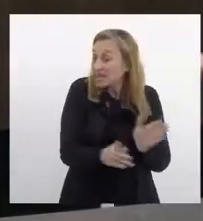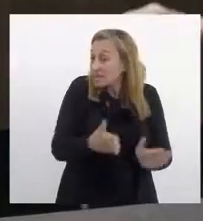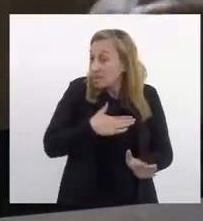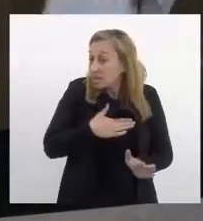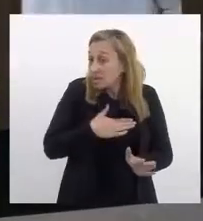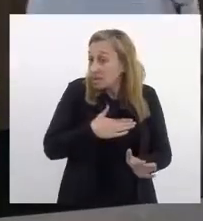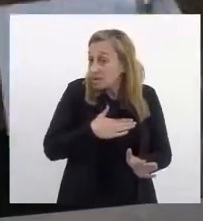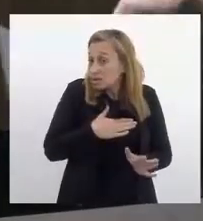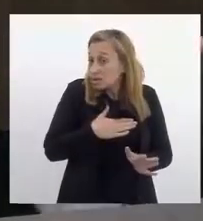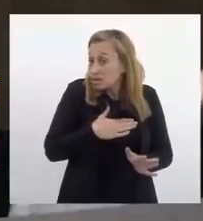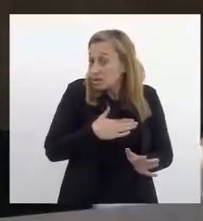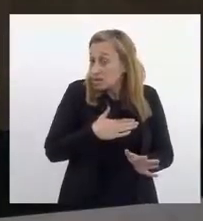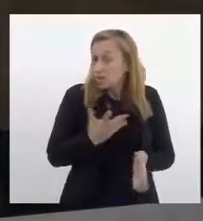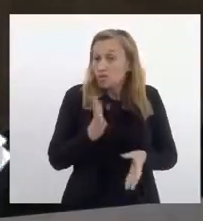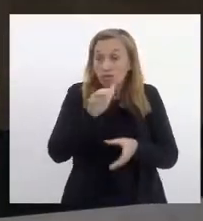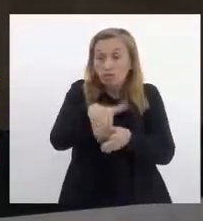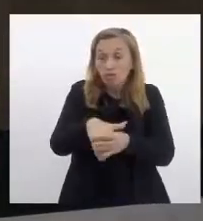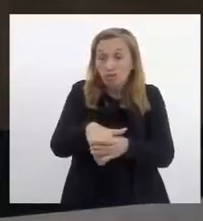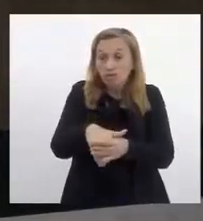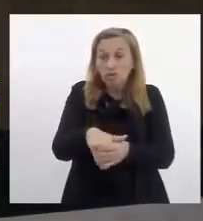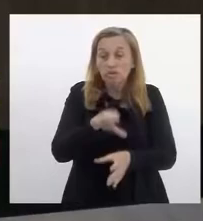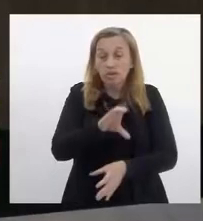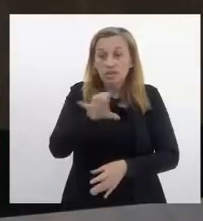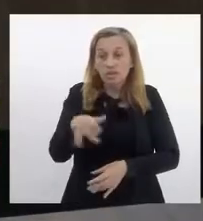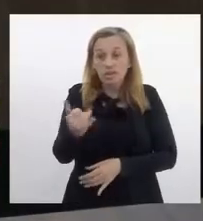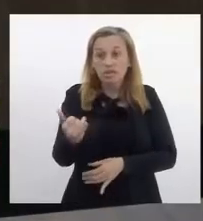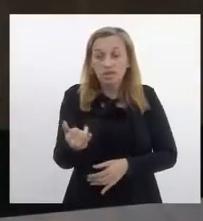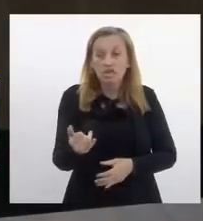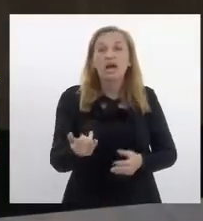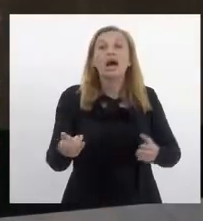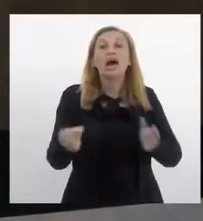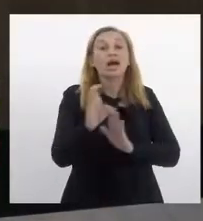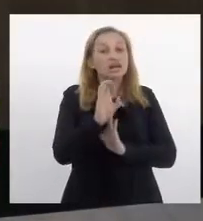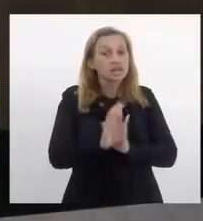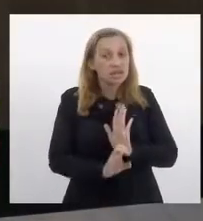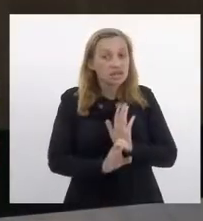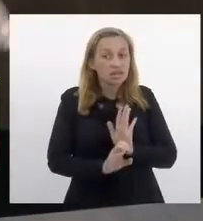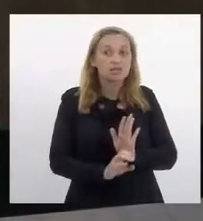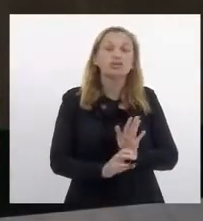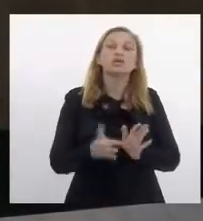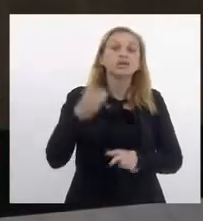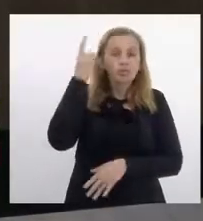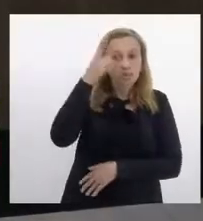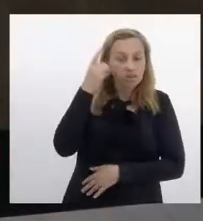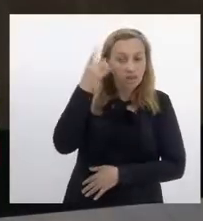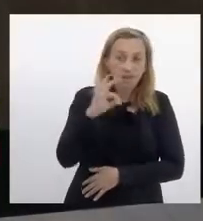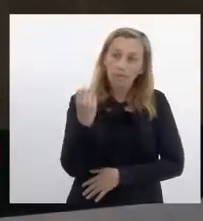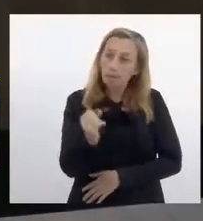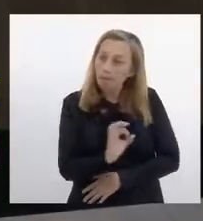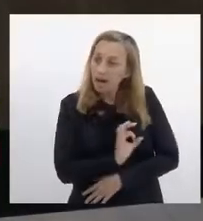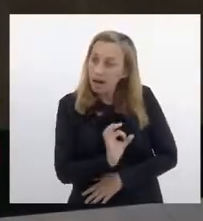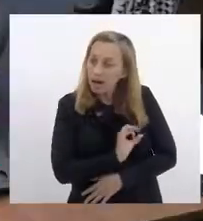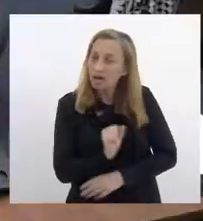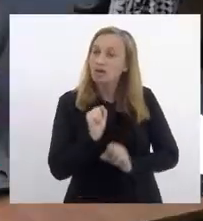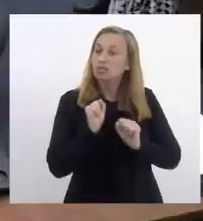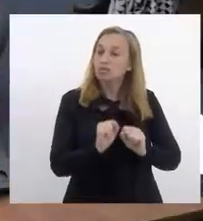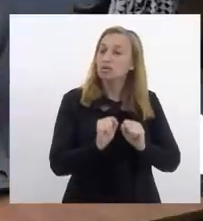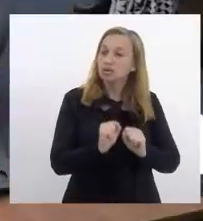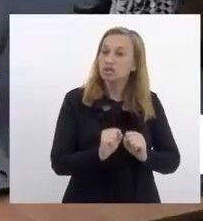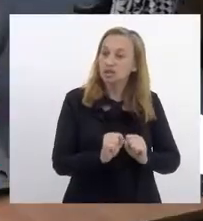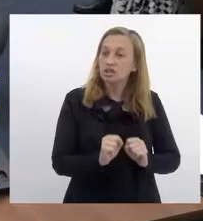do presidente, votado pela CCJ. As emendas da deputada Marta, que poderiam ser a